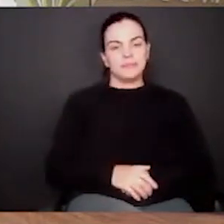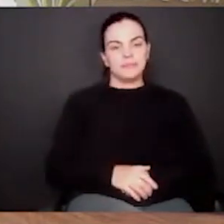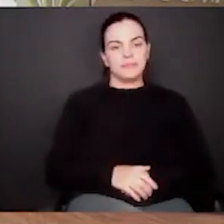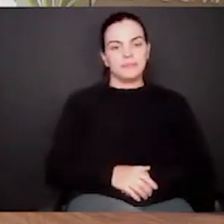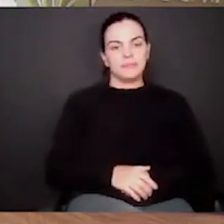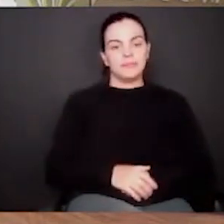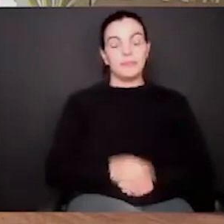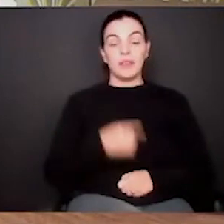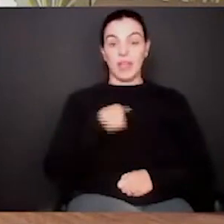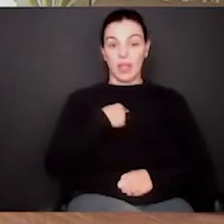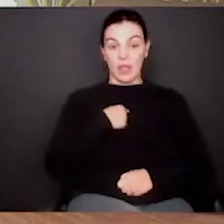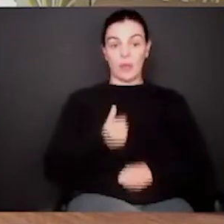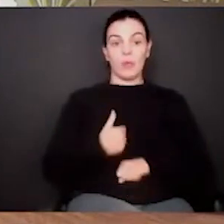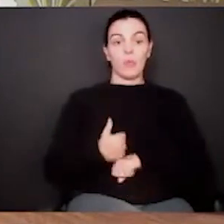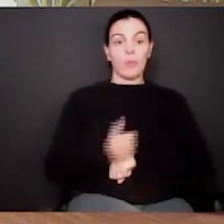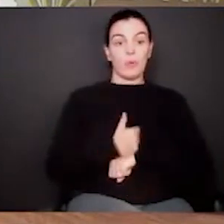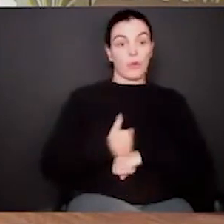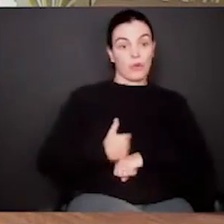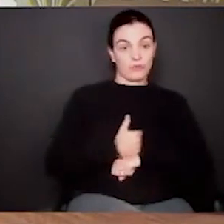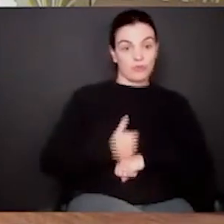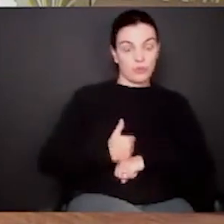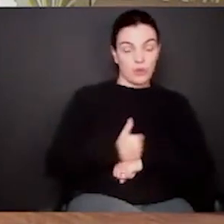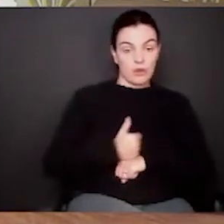sou ligado ao direito